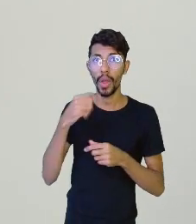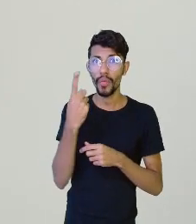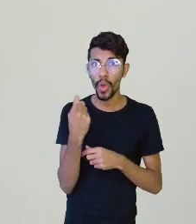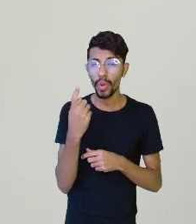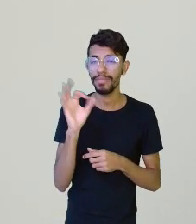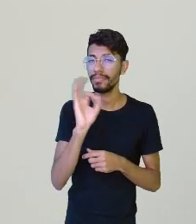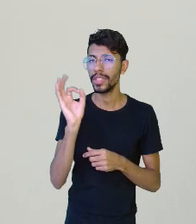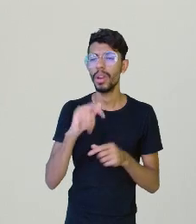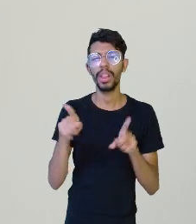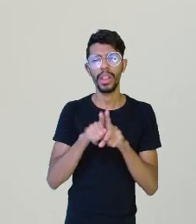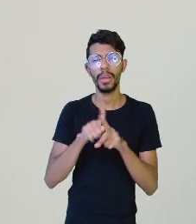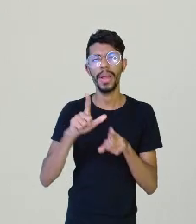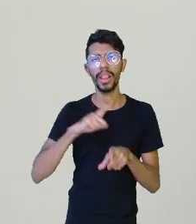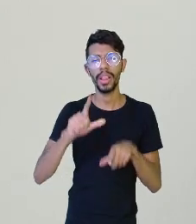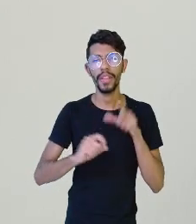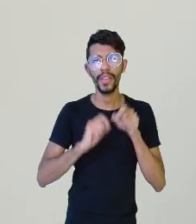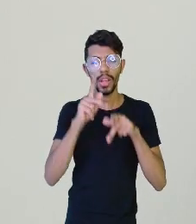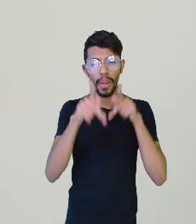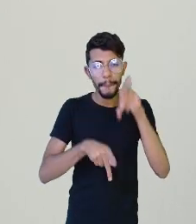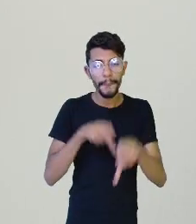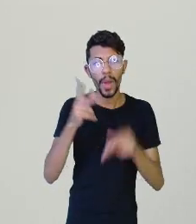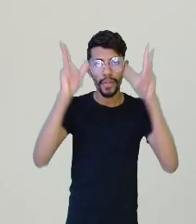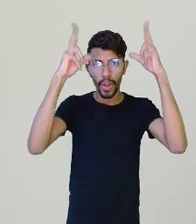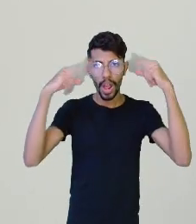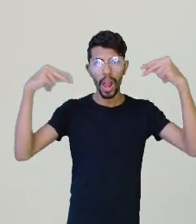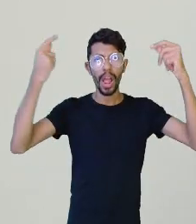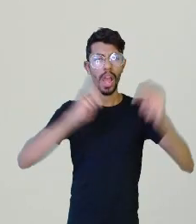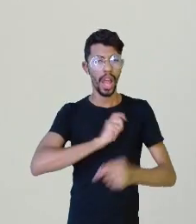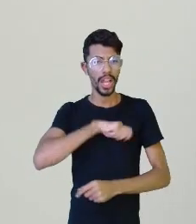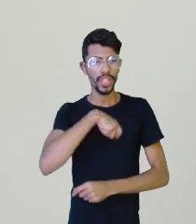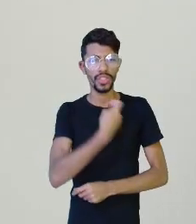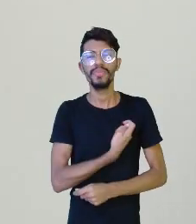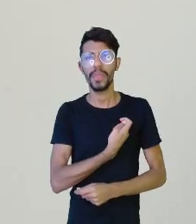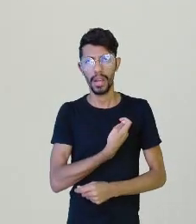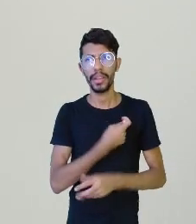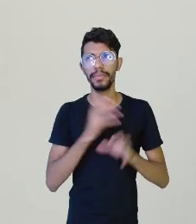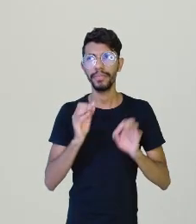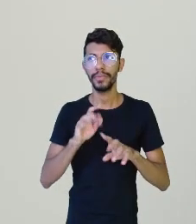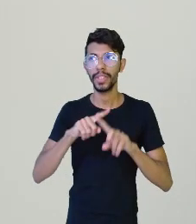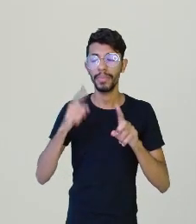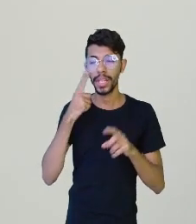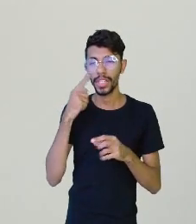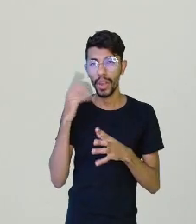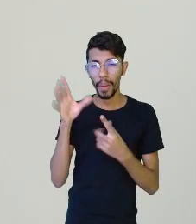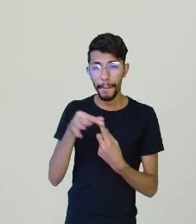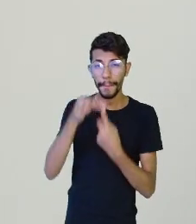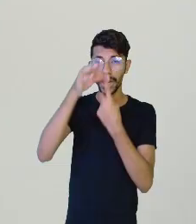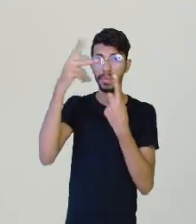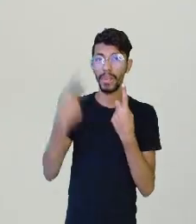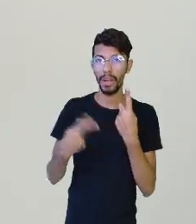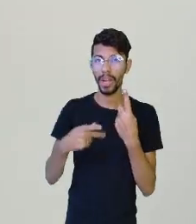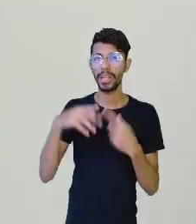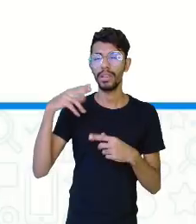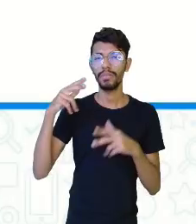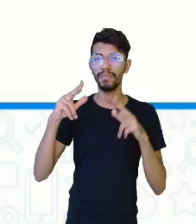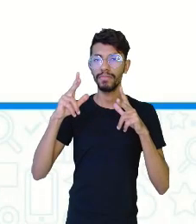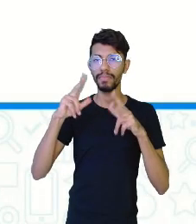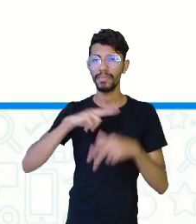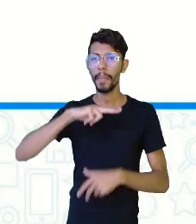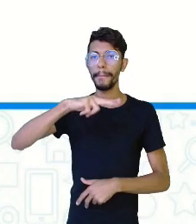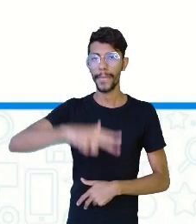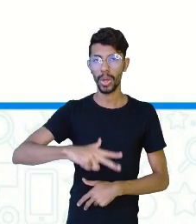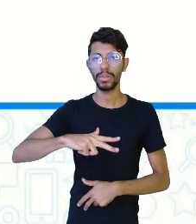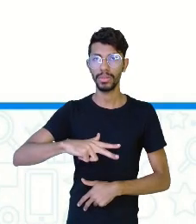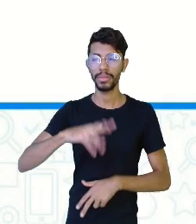certo? Tiveram os holandeses, os espanhóis, mas, em especial aqui, os portugueses. Outra característica